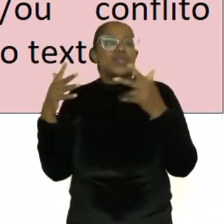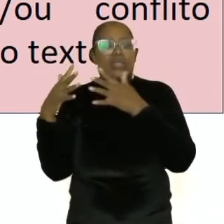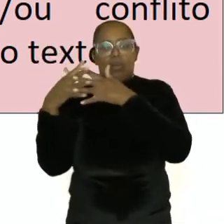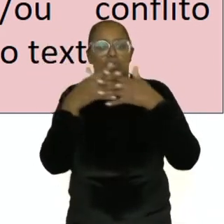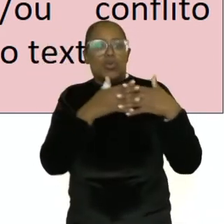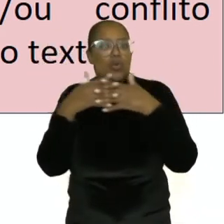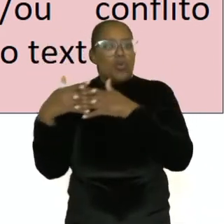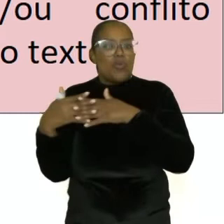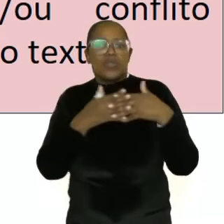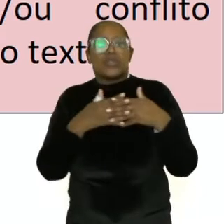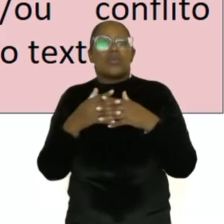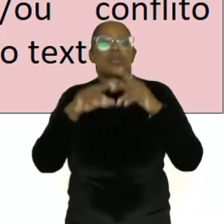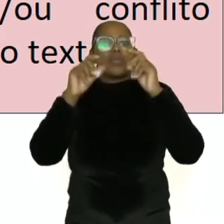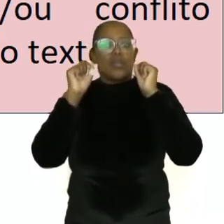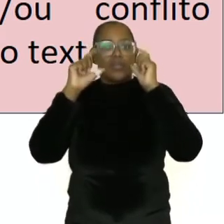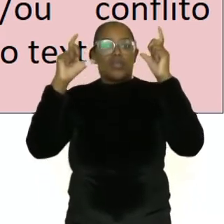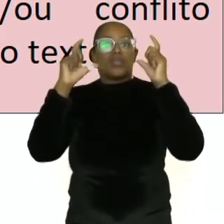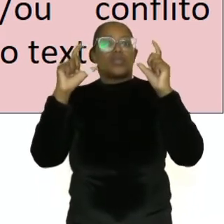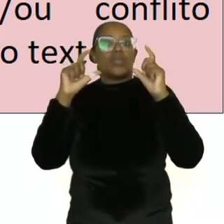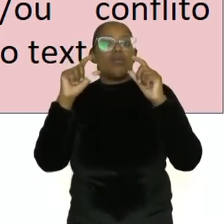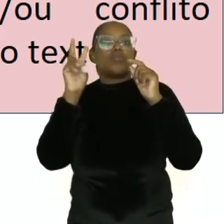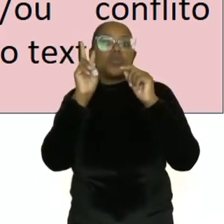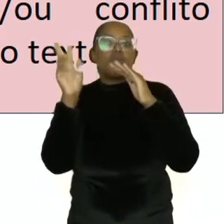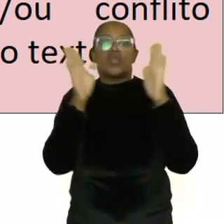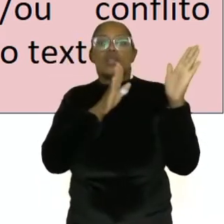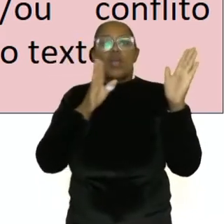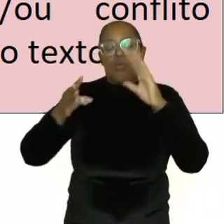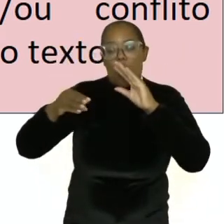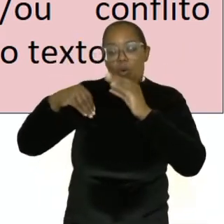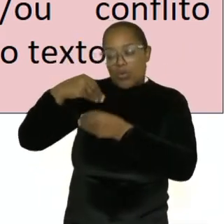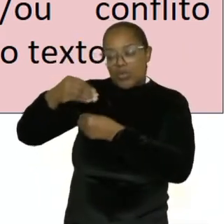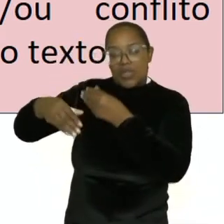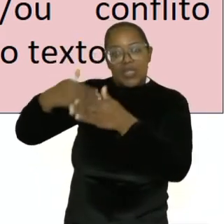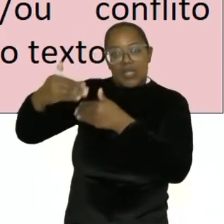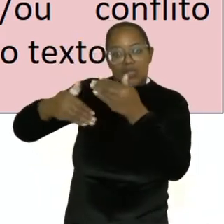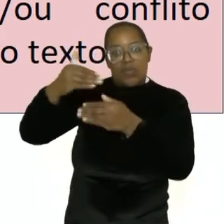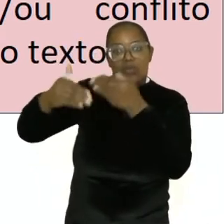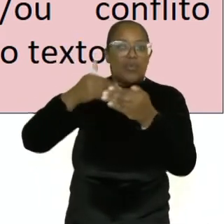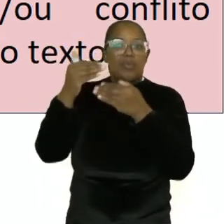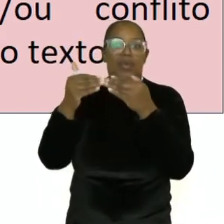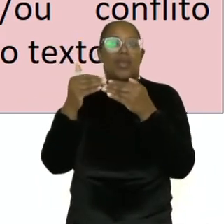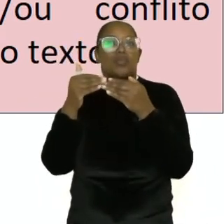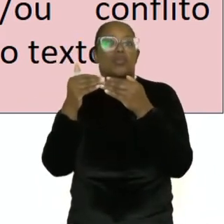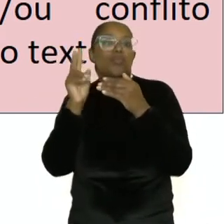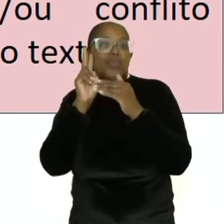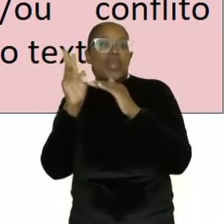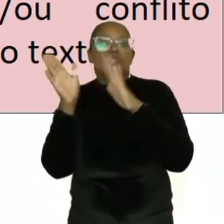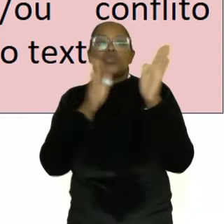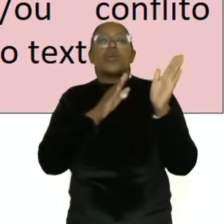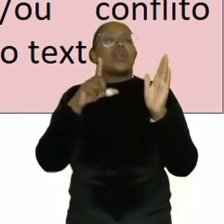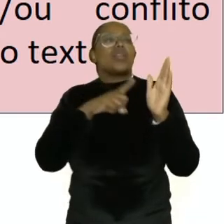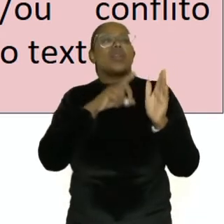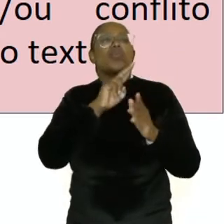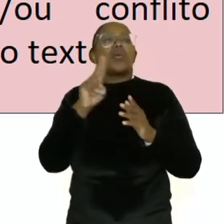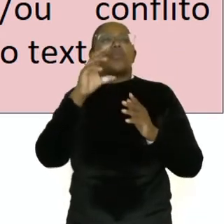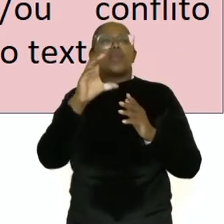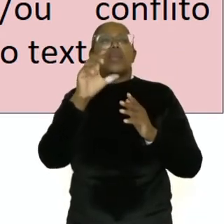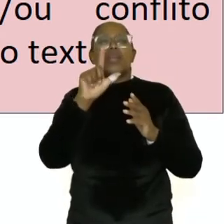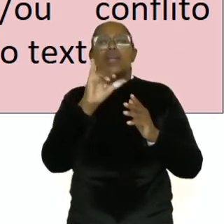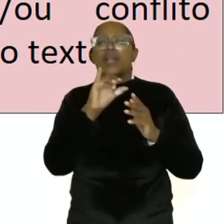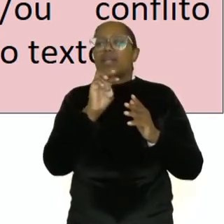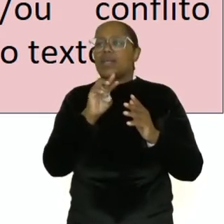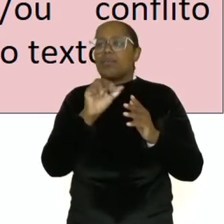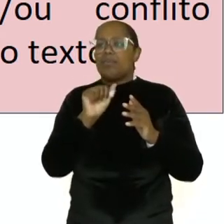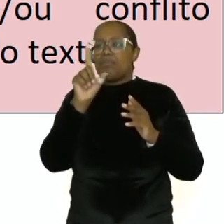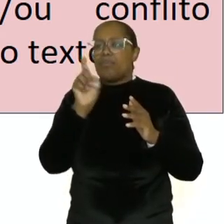a tensão máxima da história. O desenvolvimento ou conflito, também chamado de clímax, refere-se ao nó ou